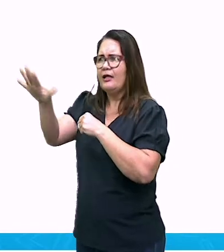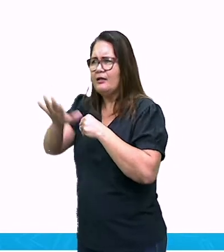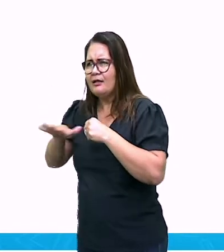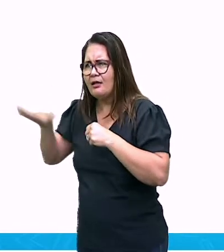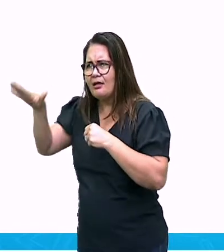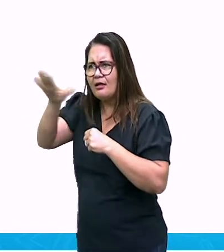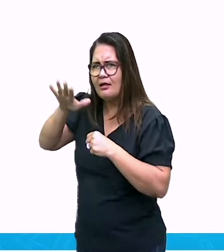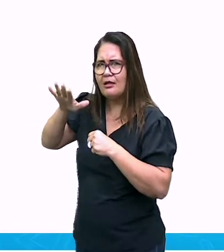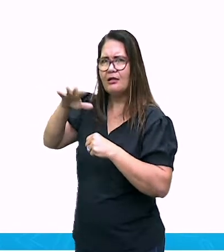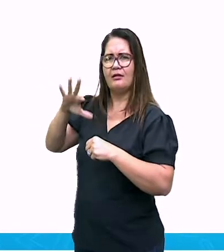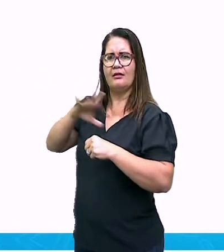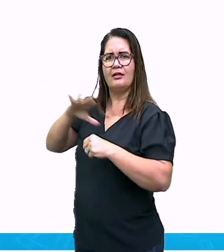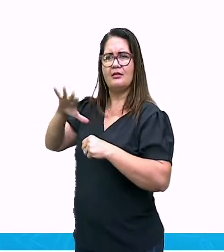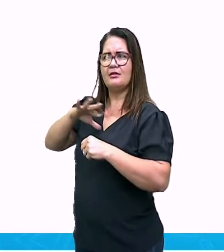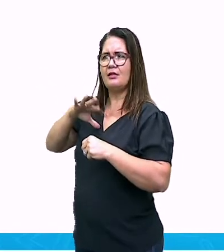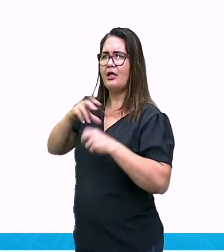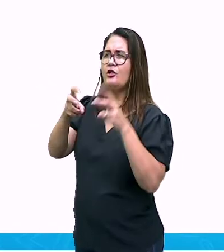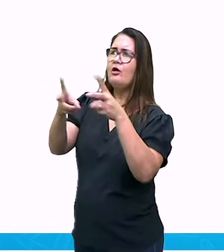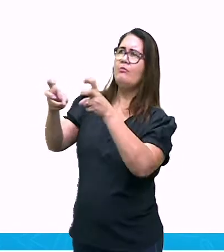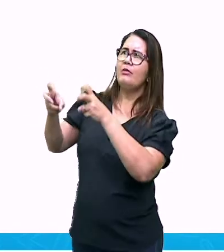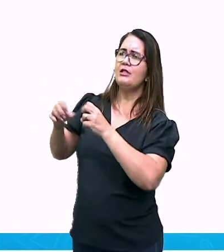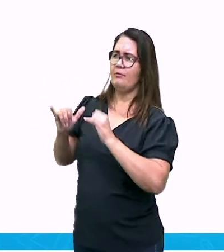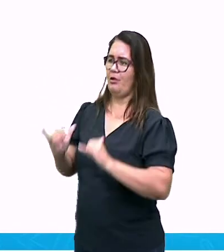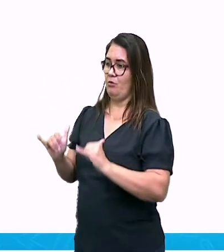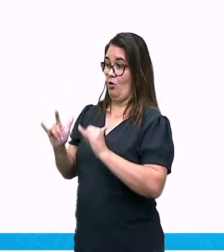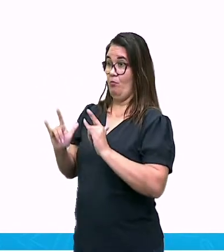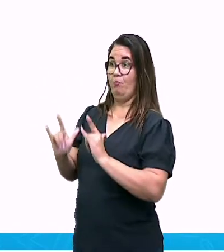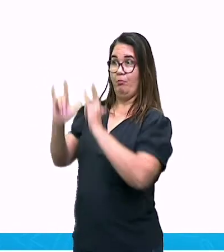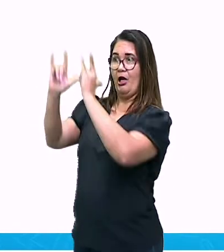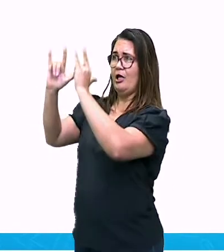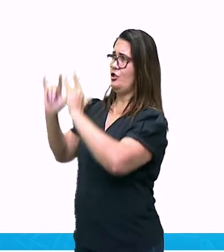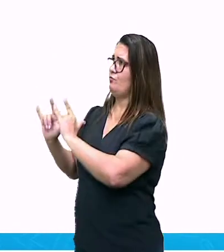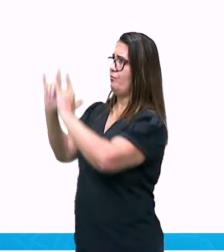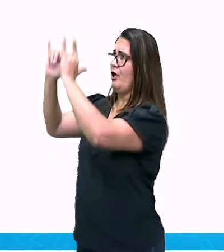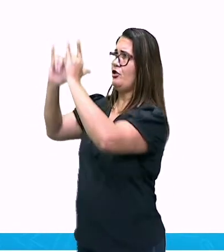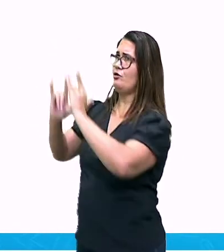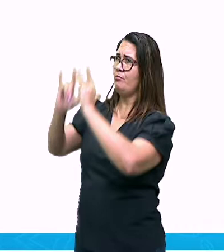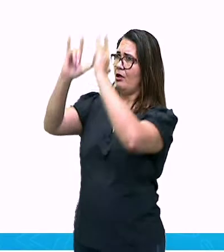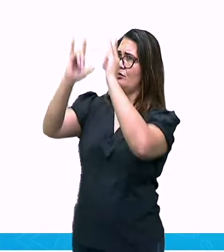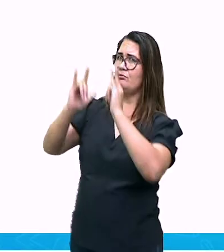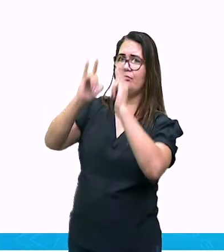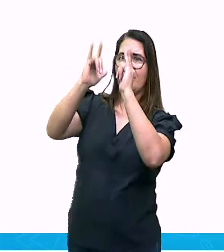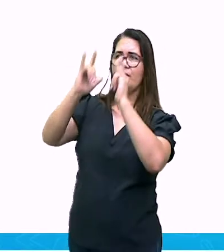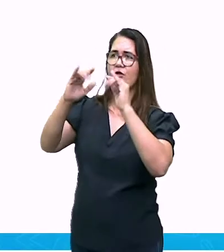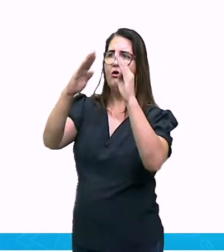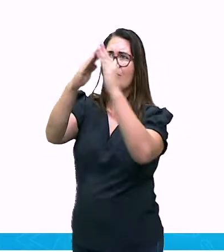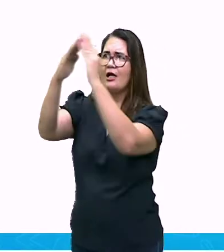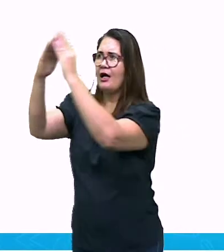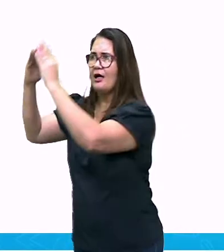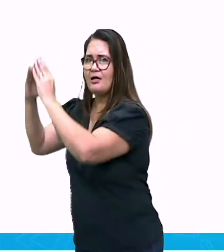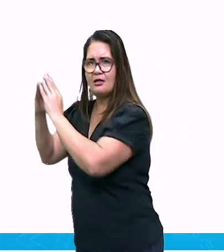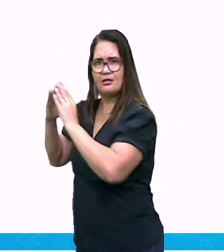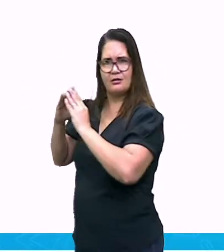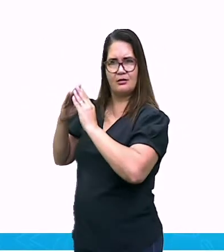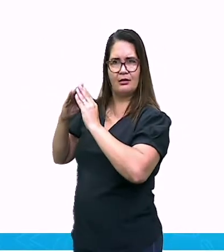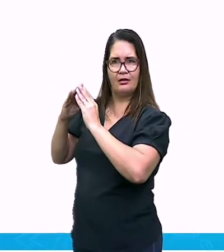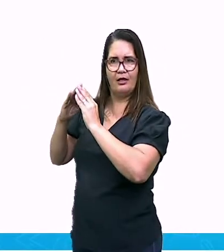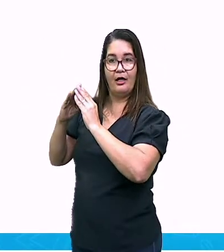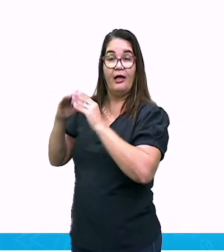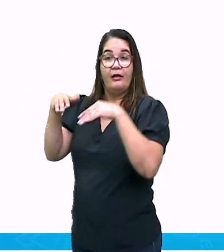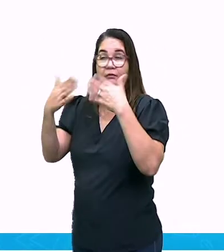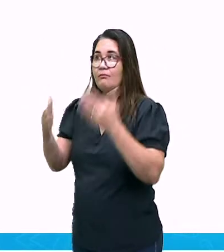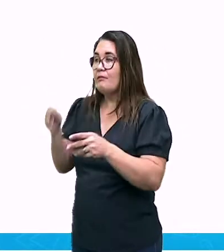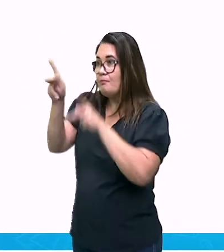também, olha as sombras aqui dos prédios, muitas casas, ok? E o povo fica o quê? Mais aglomerado, mora